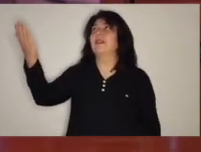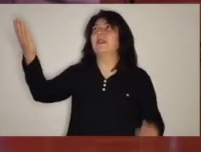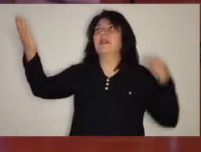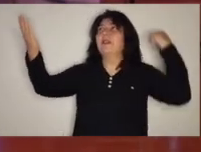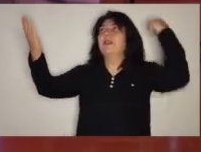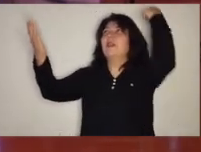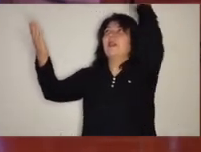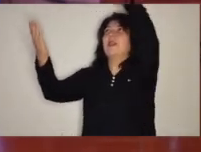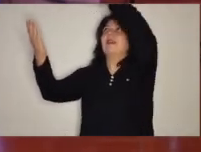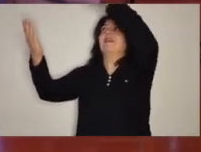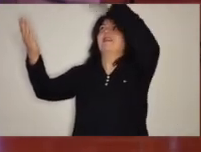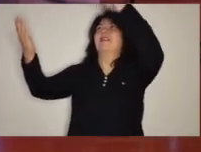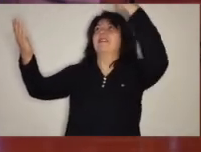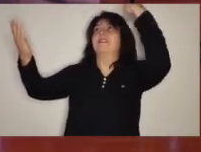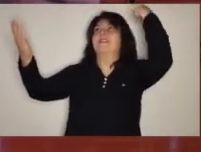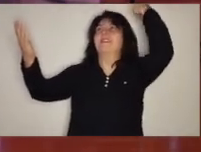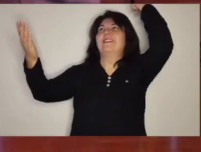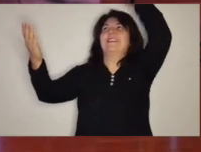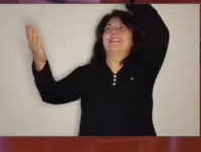só Tu és